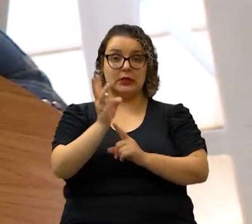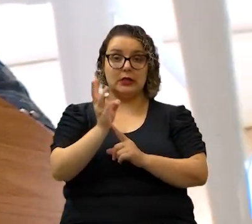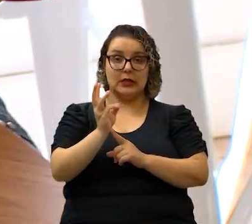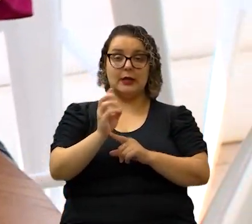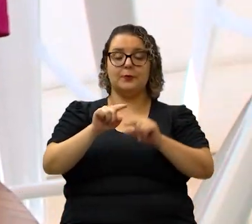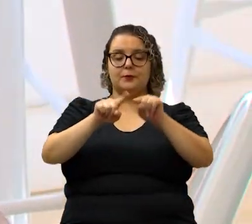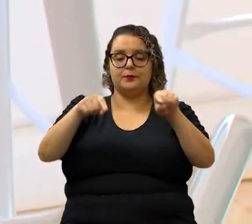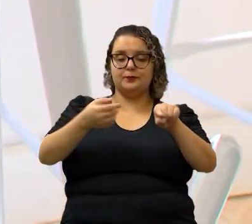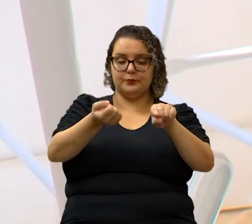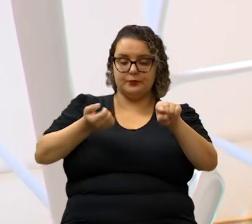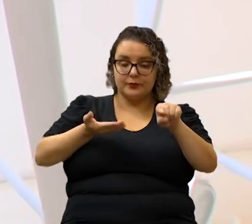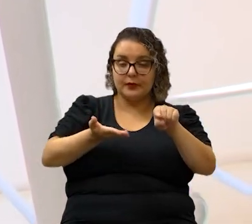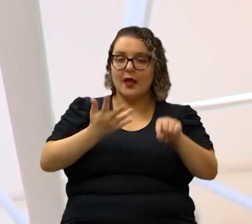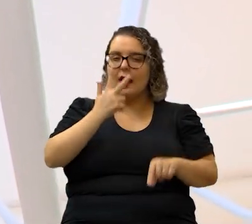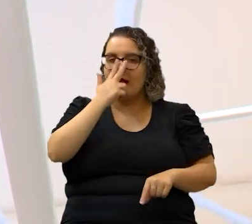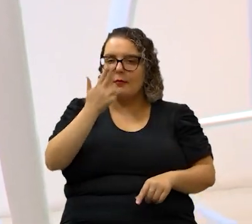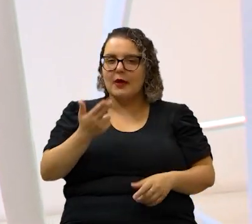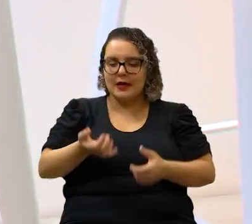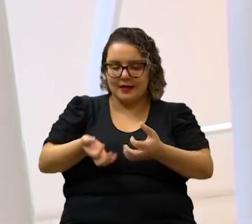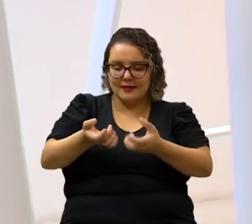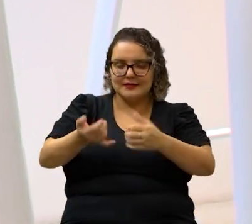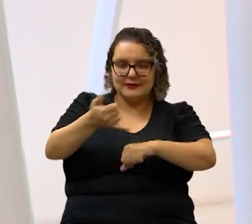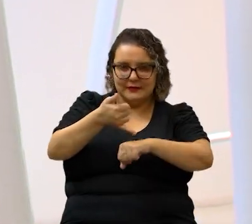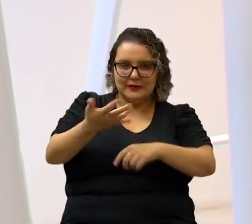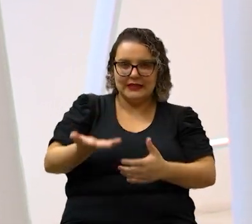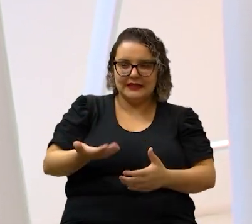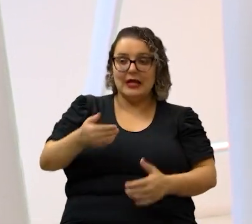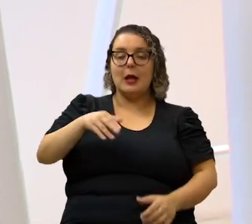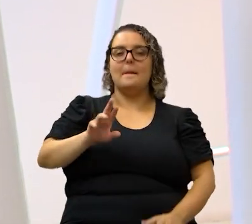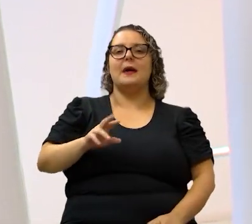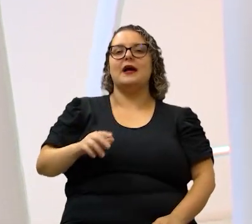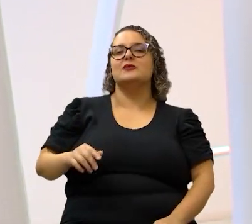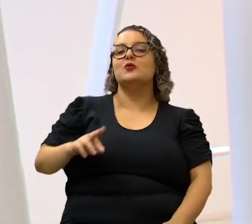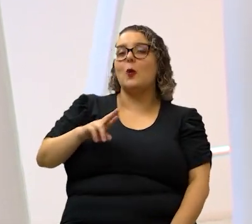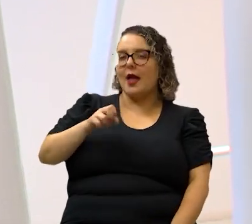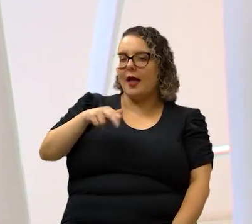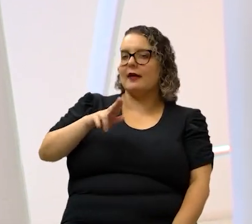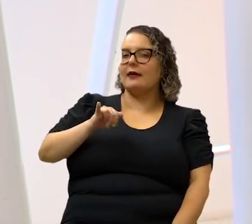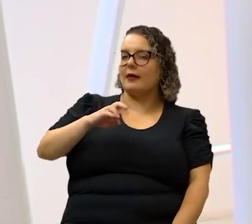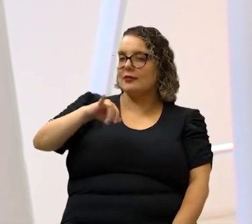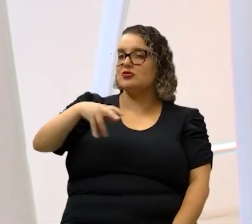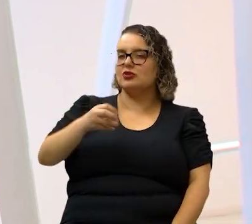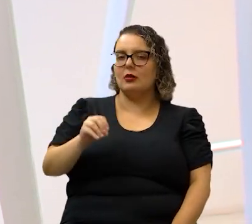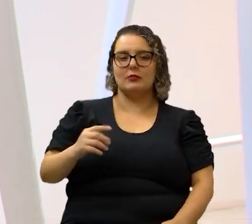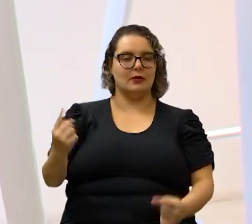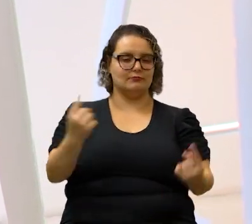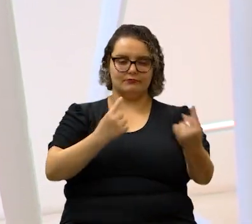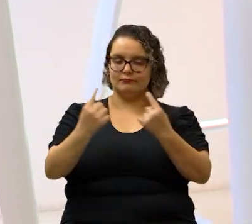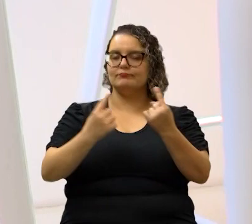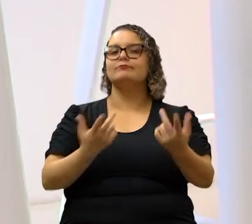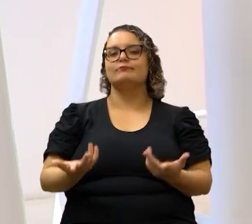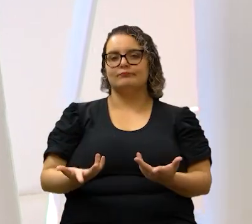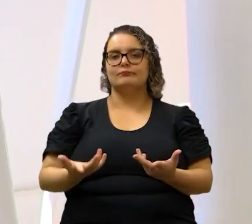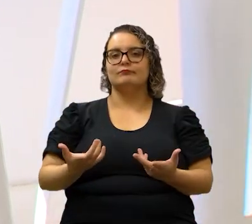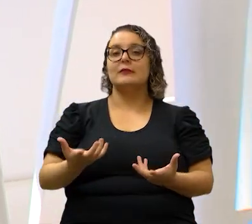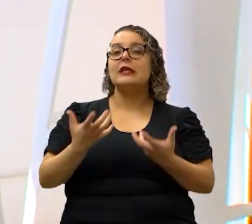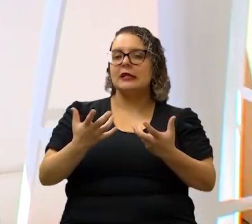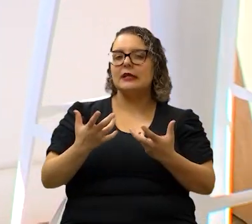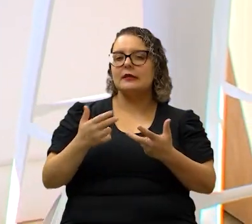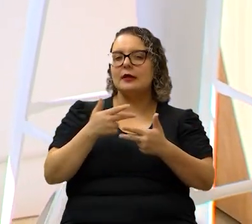glúten, assada, que parece frita, e ainda mais requeijão. Então, assim, ela é muito procurada por todo mundo que